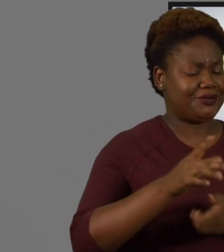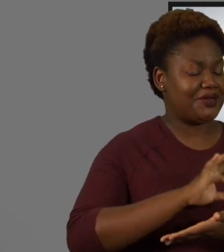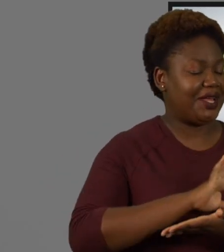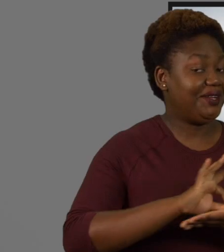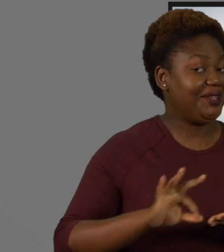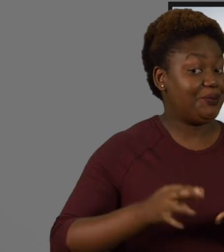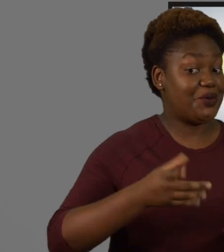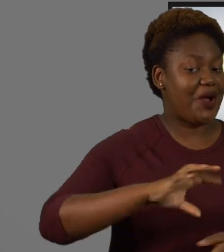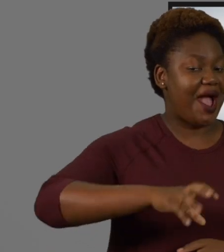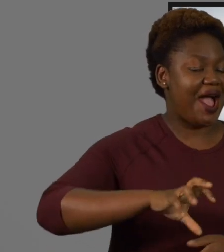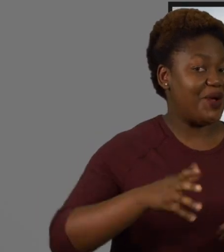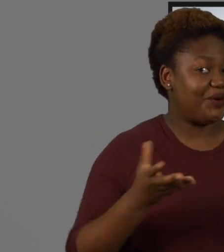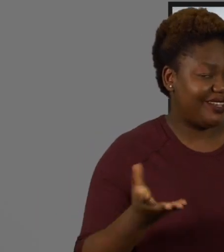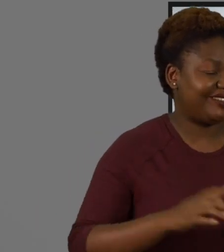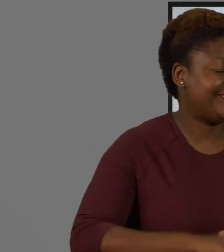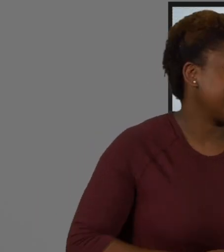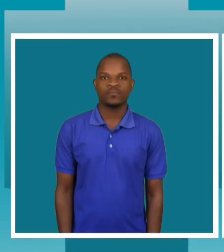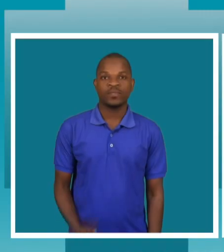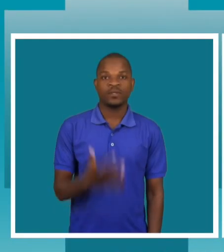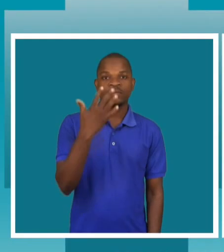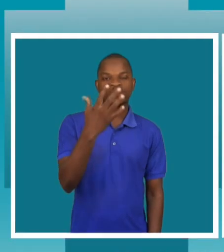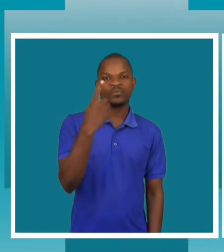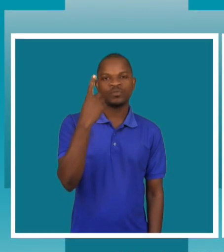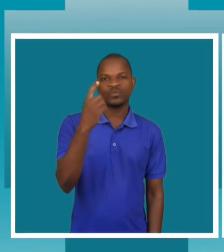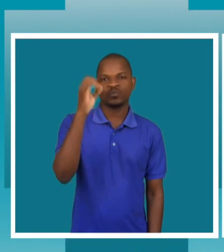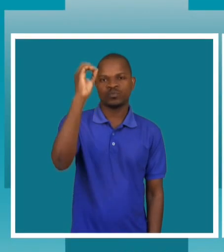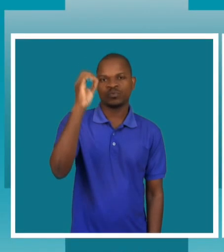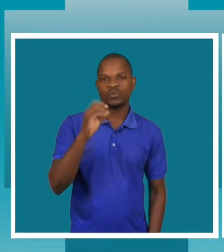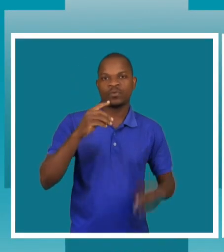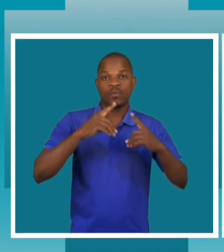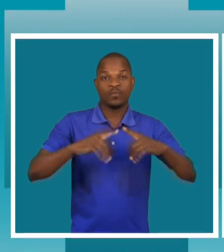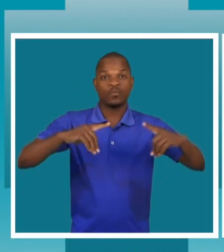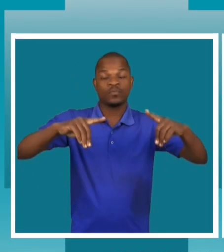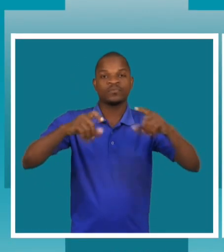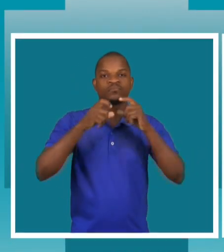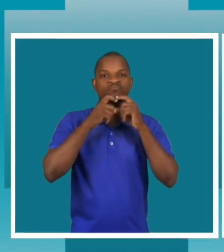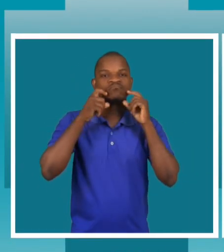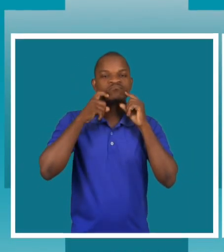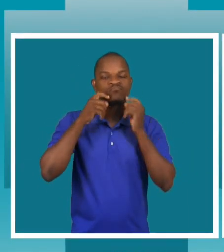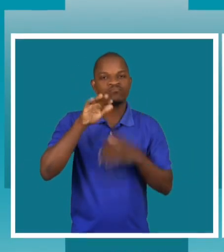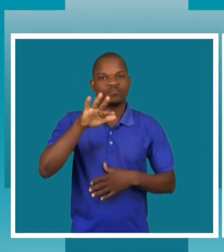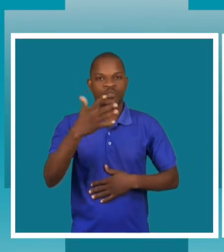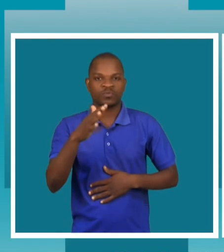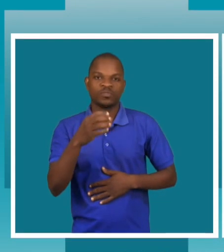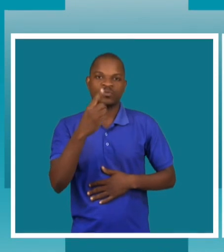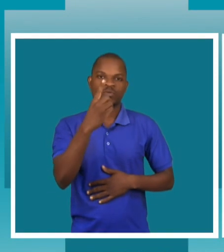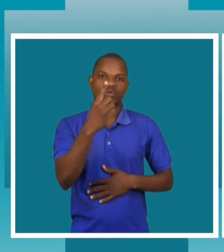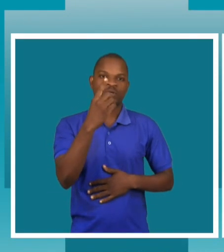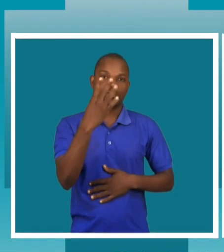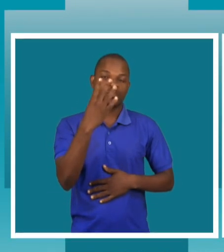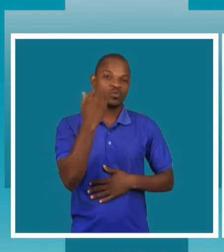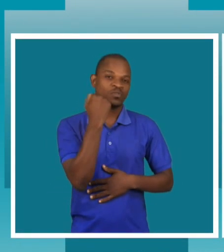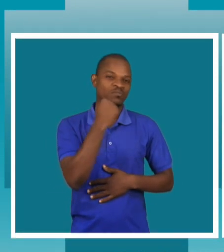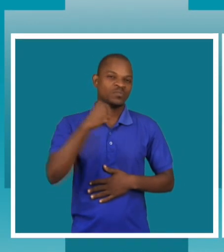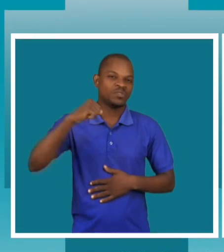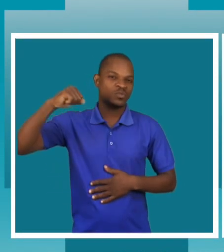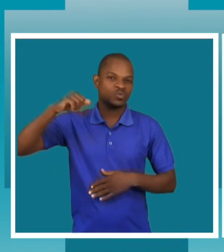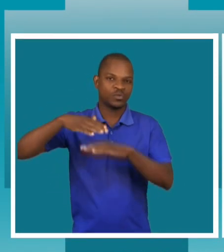salgada em potável. 51% da população moçambicana, o que corresponde a 14 milhões